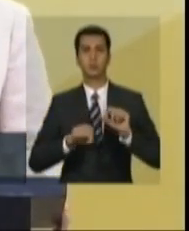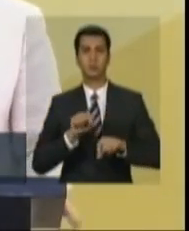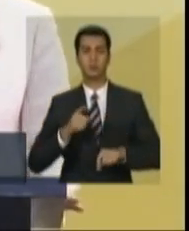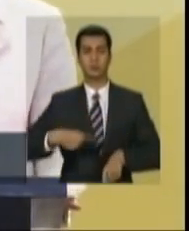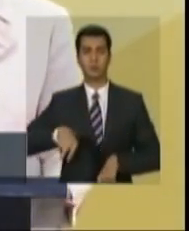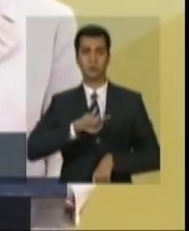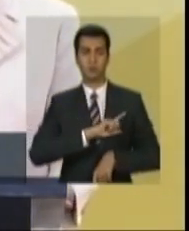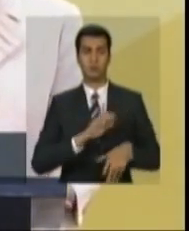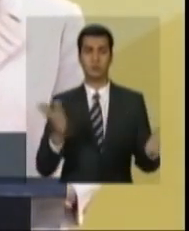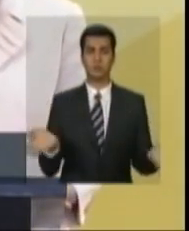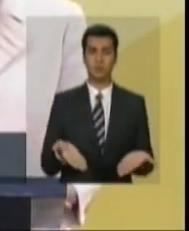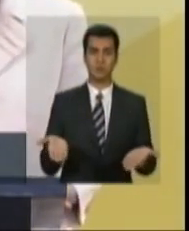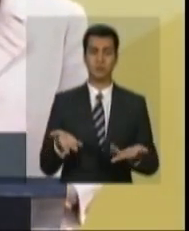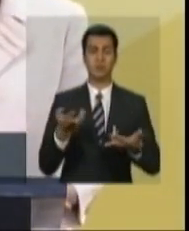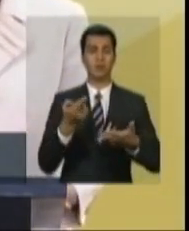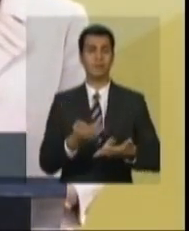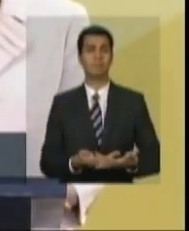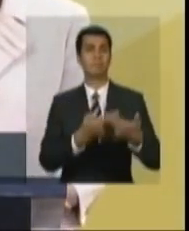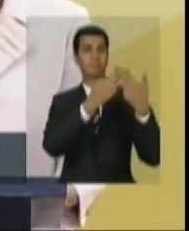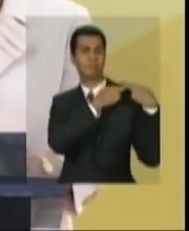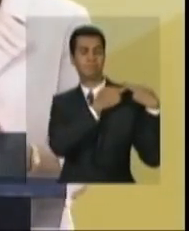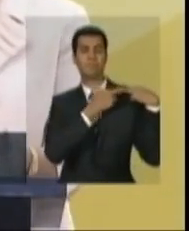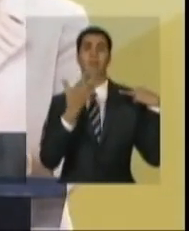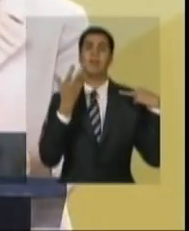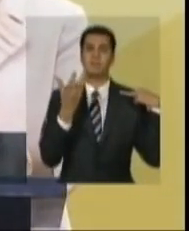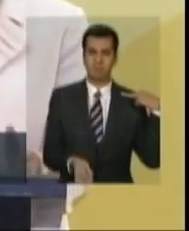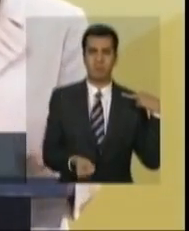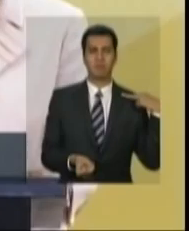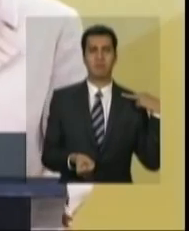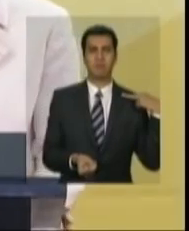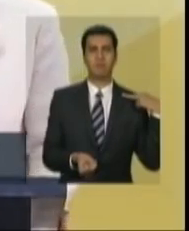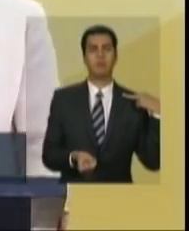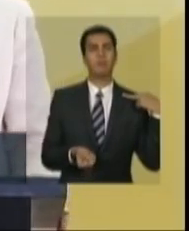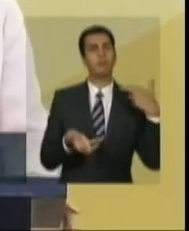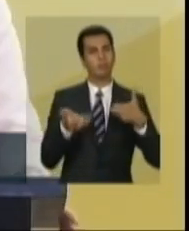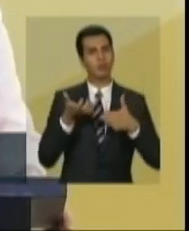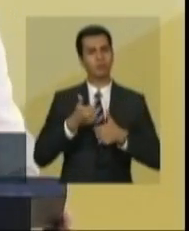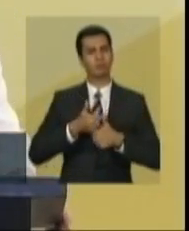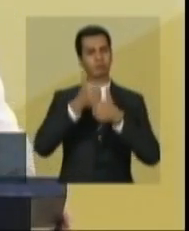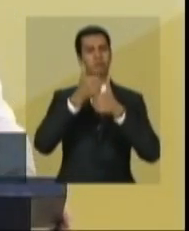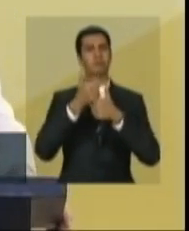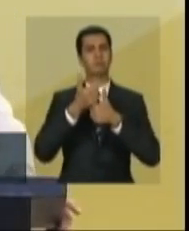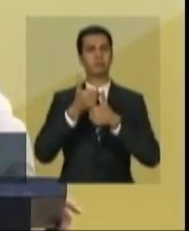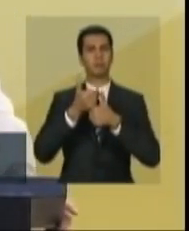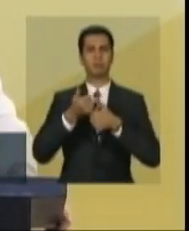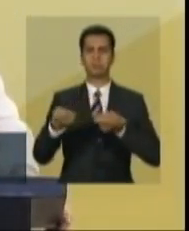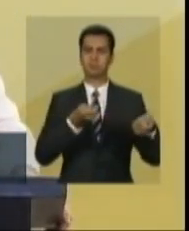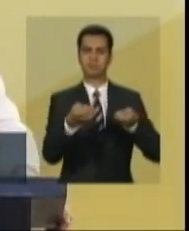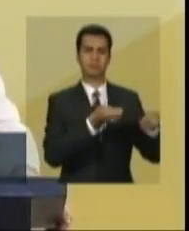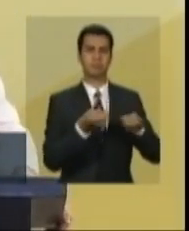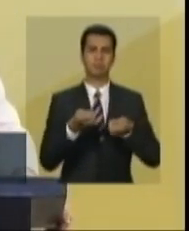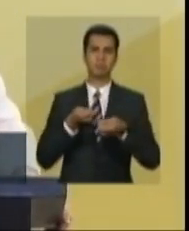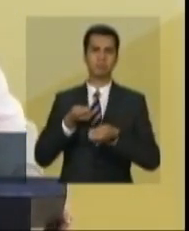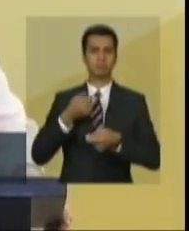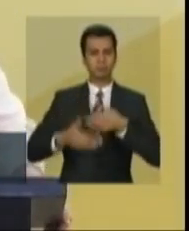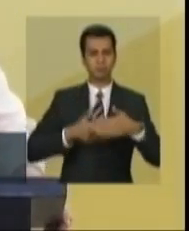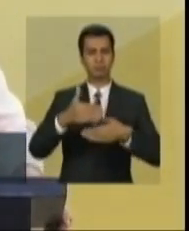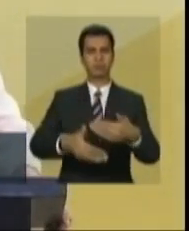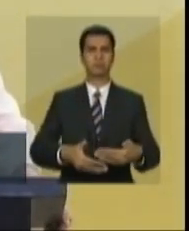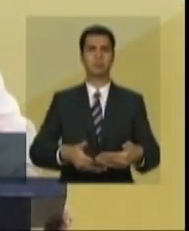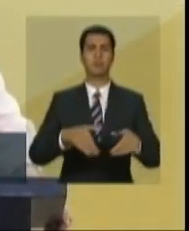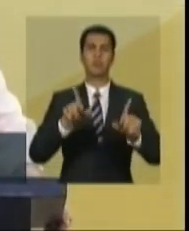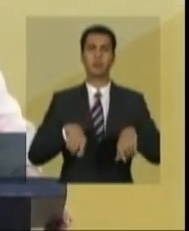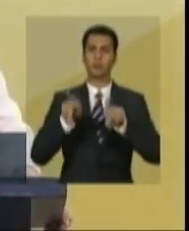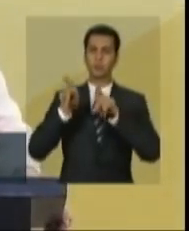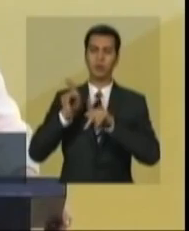para nós a responsabilidade de liderar o processo, de continuar a grande luta dos brasileiros